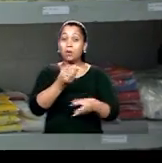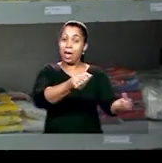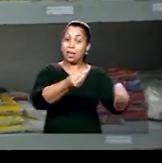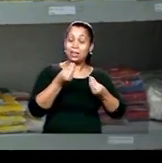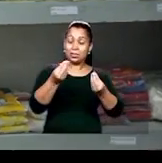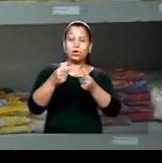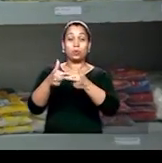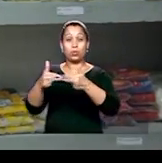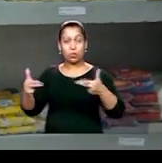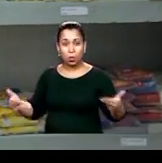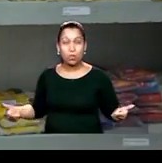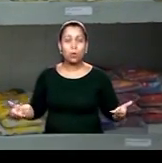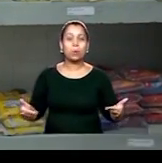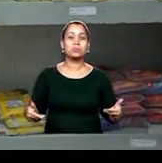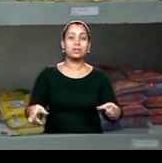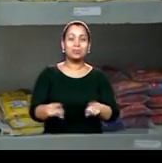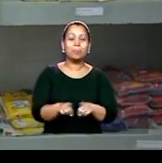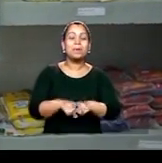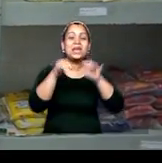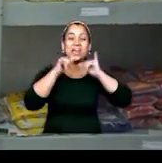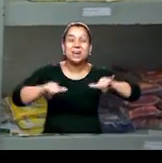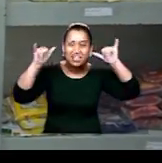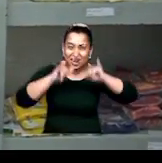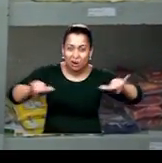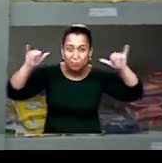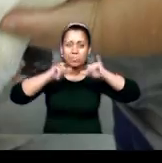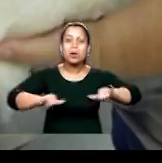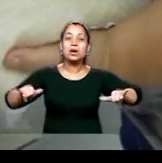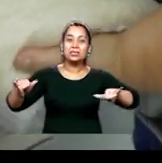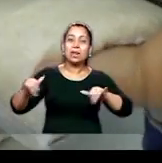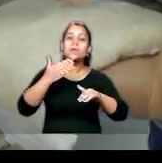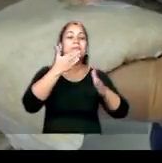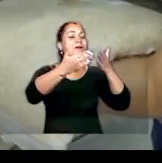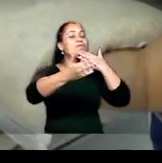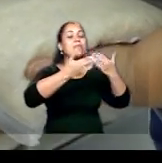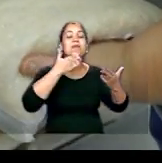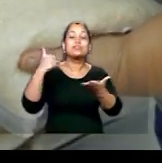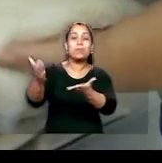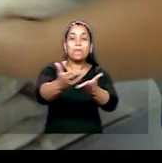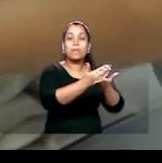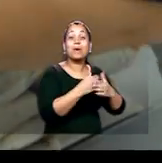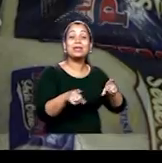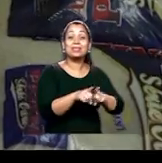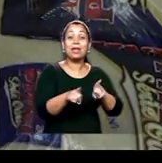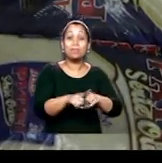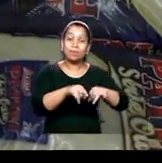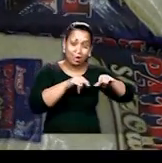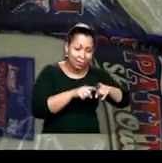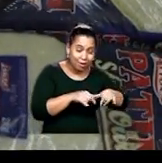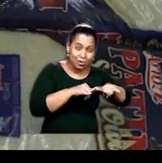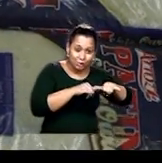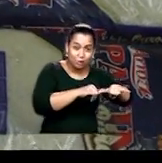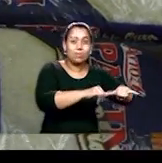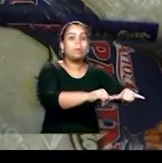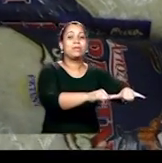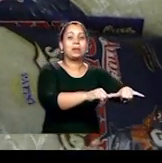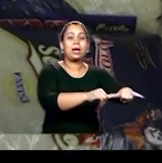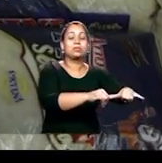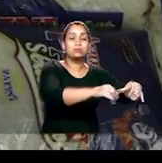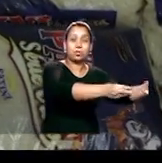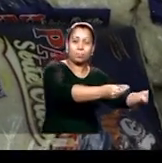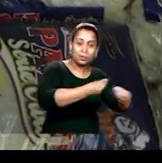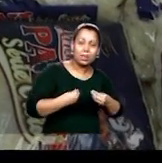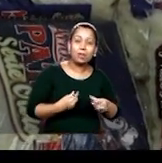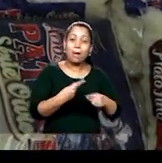perecíveis arrecadados em campanhas beneficentes. E também são doados pelos estabelecimentos por estarem próximos à data